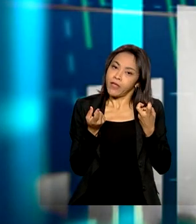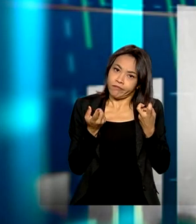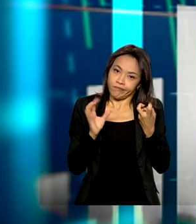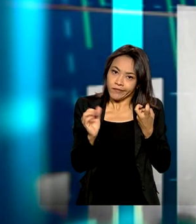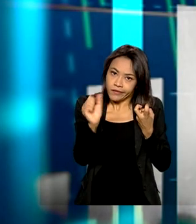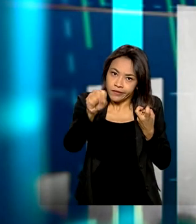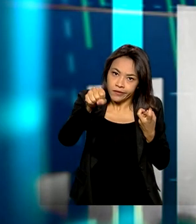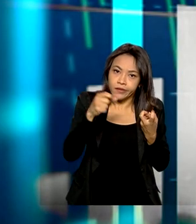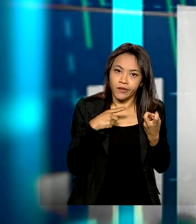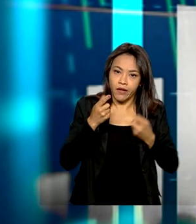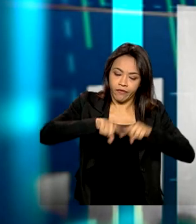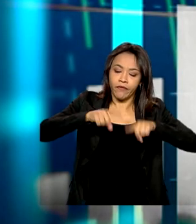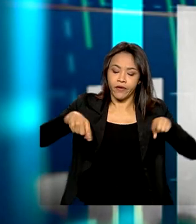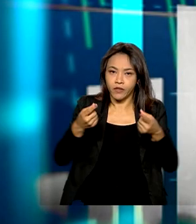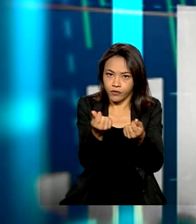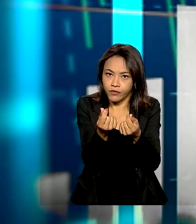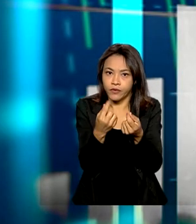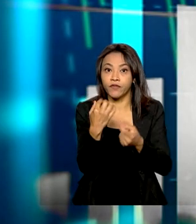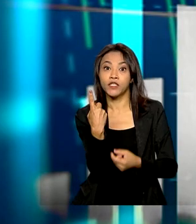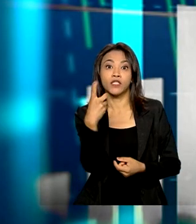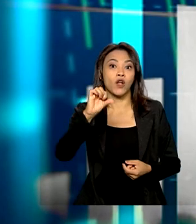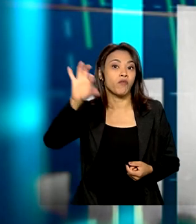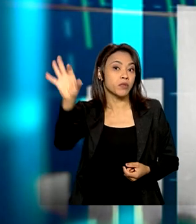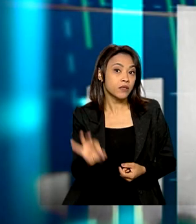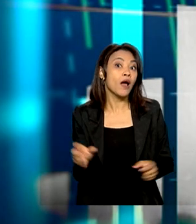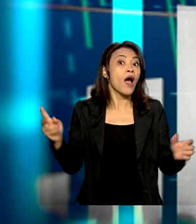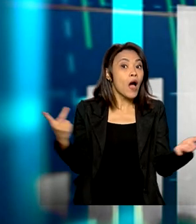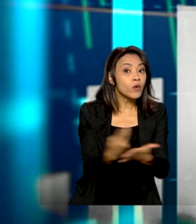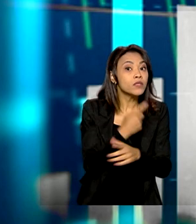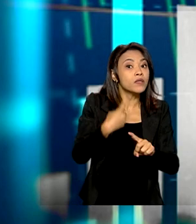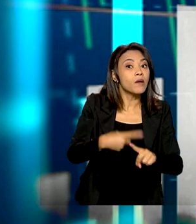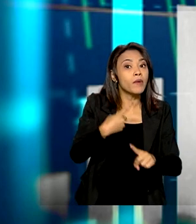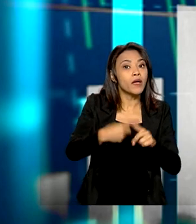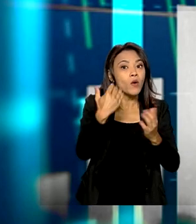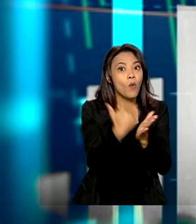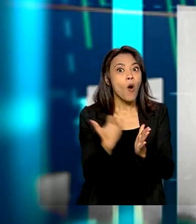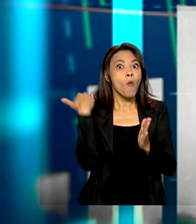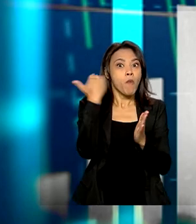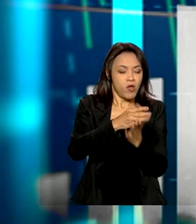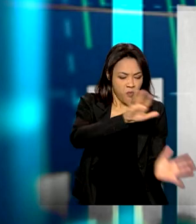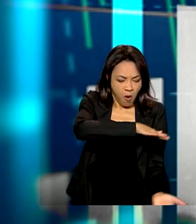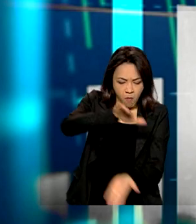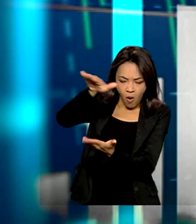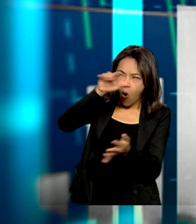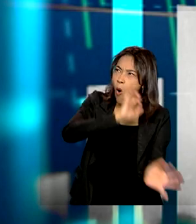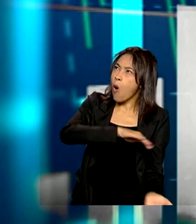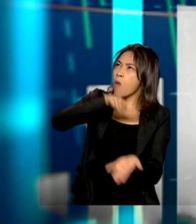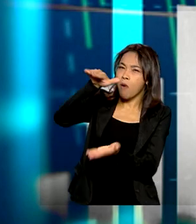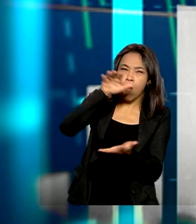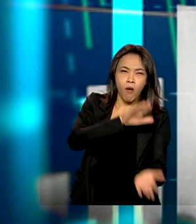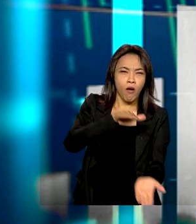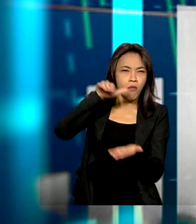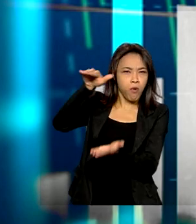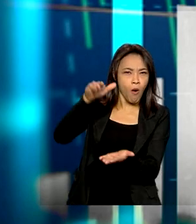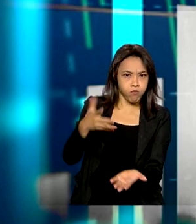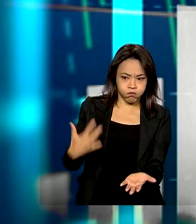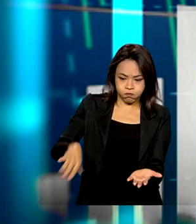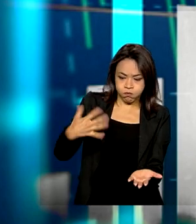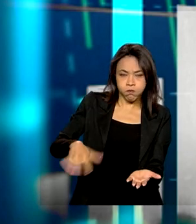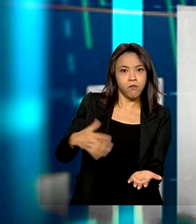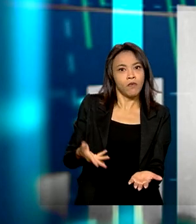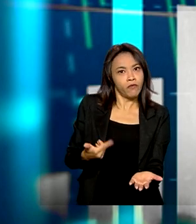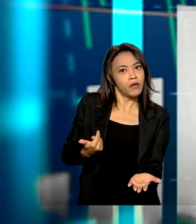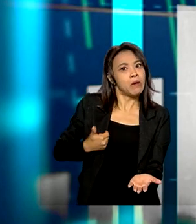realmente aconteceu, em torno de 19%, aconteceu também um aumento do volume exportado, que foi, inclusive, superior ao efeito